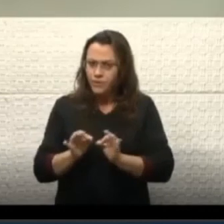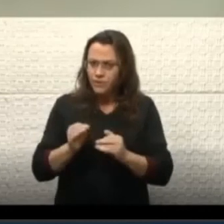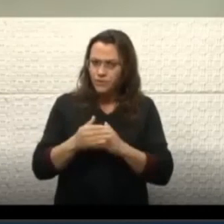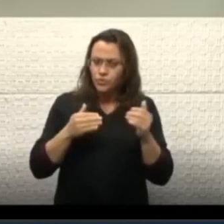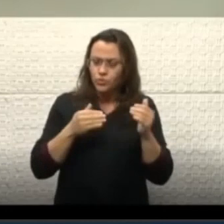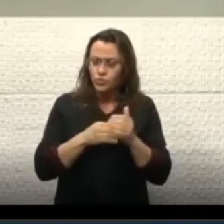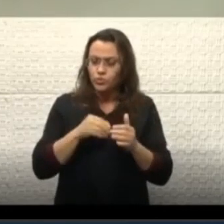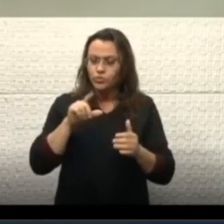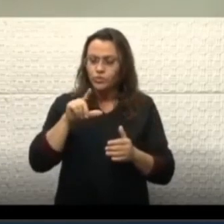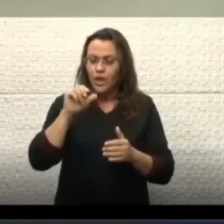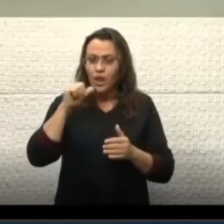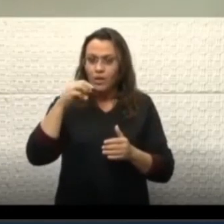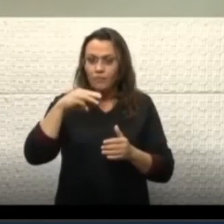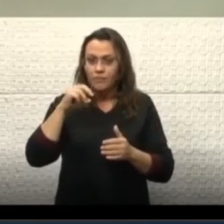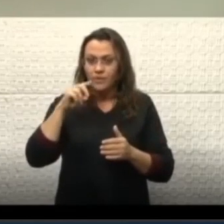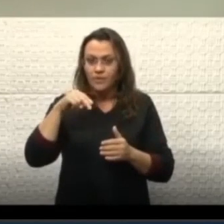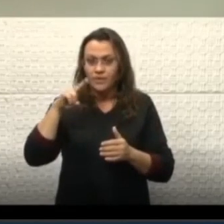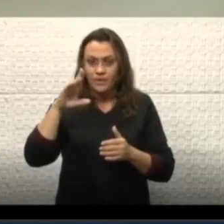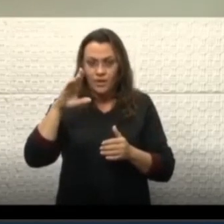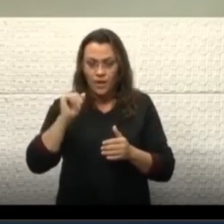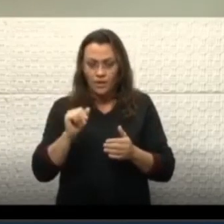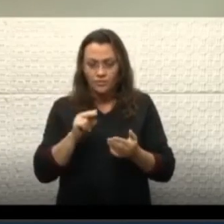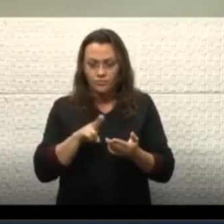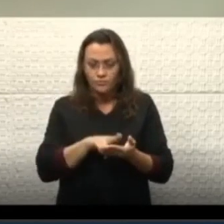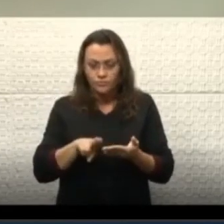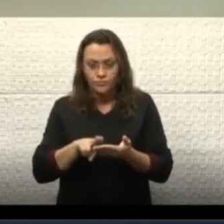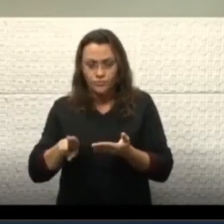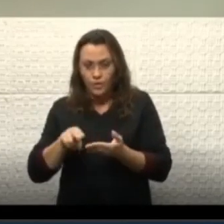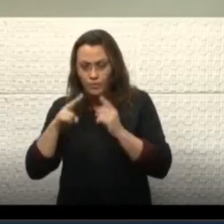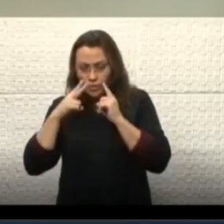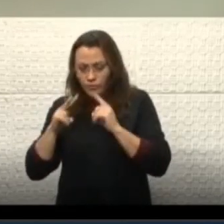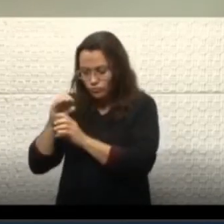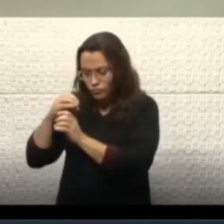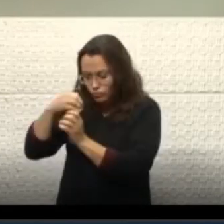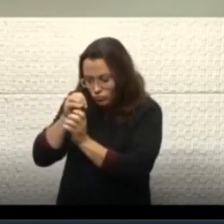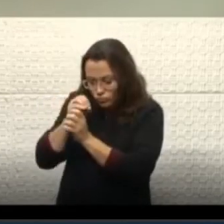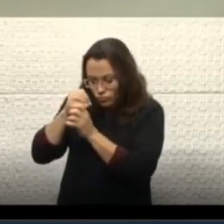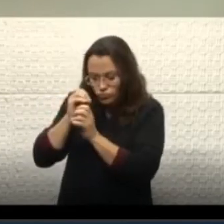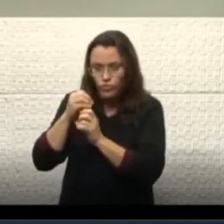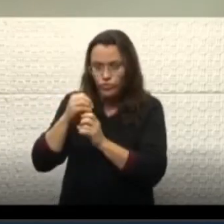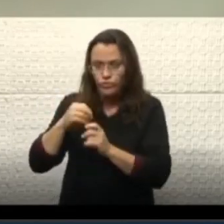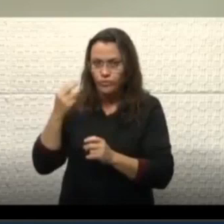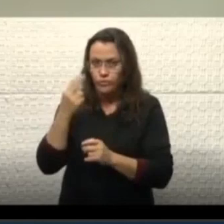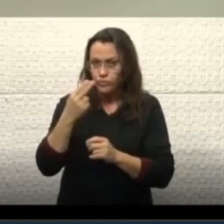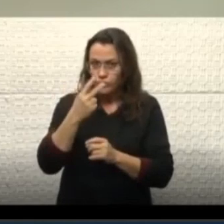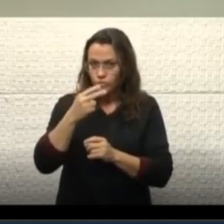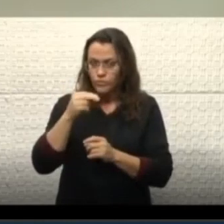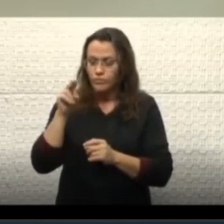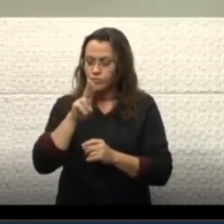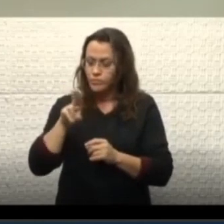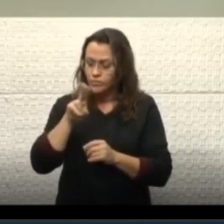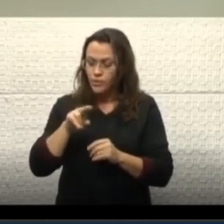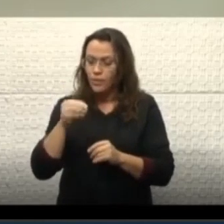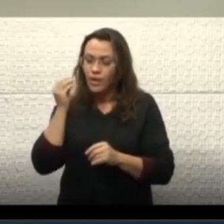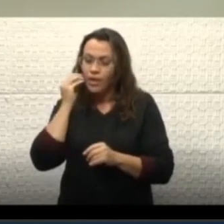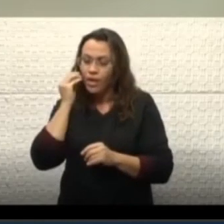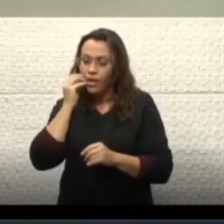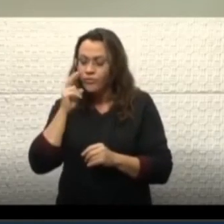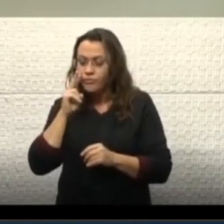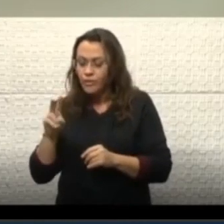lâminas para ver, então, observar através de microscópios. Nós vamos utilizar 2 microscópios diferentes para tentar